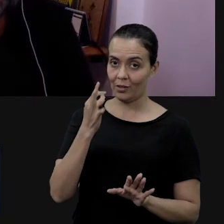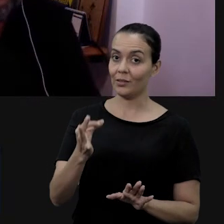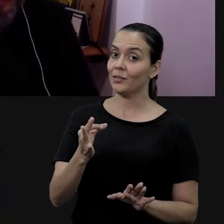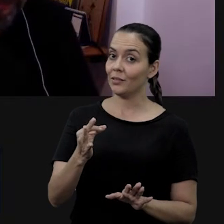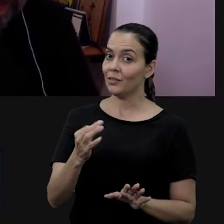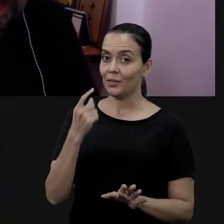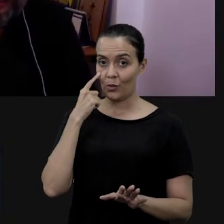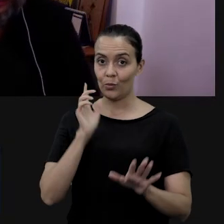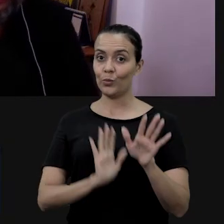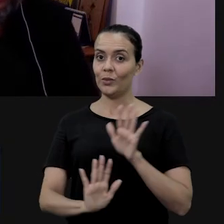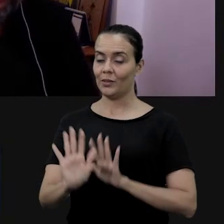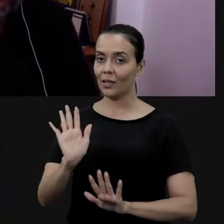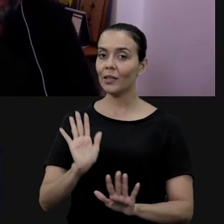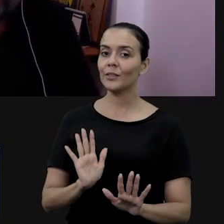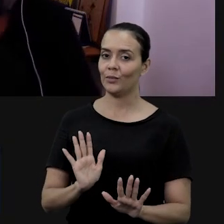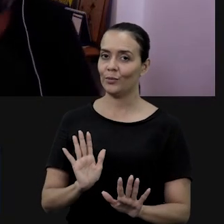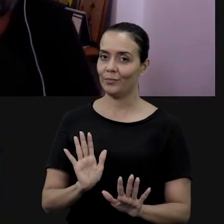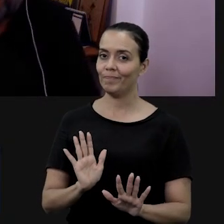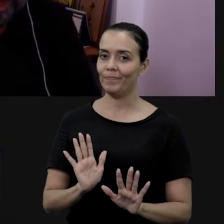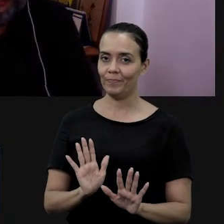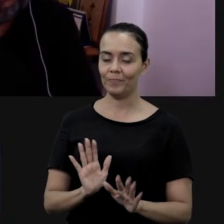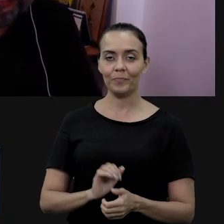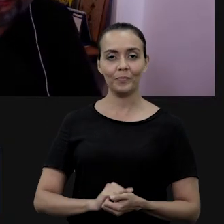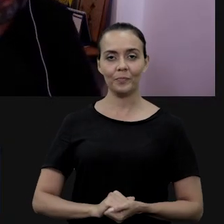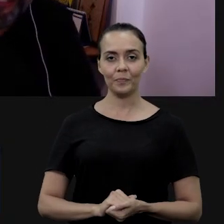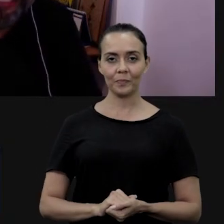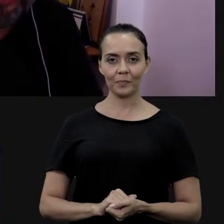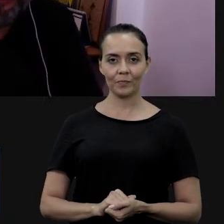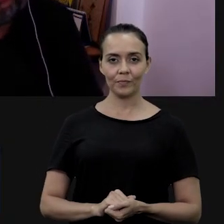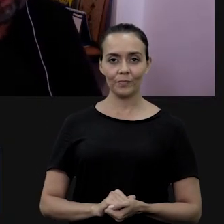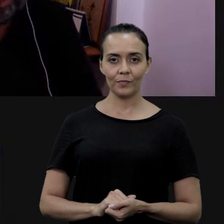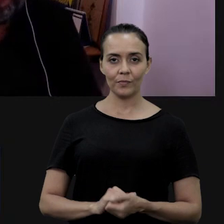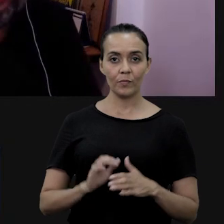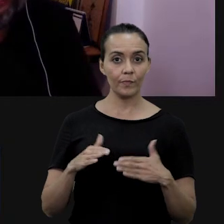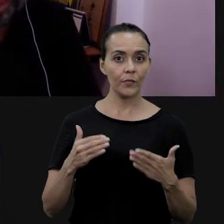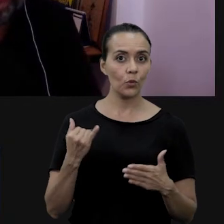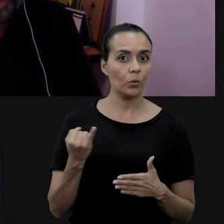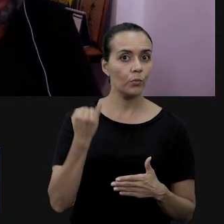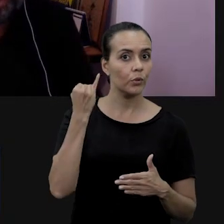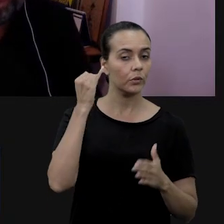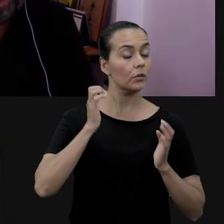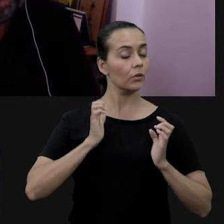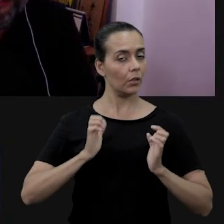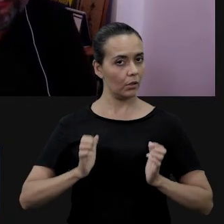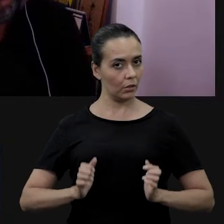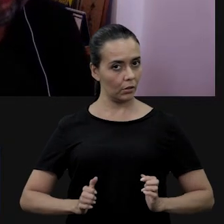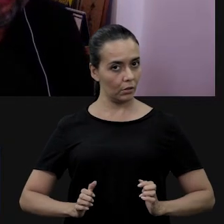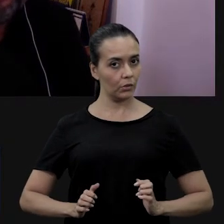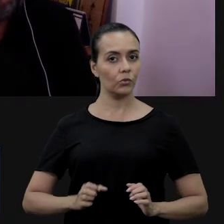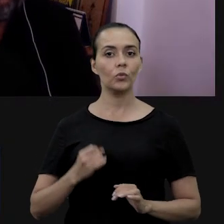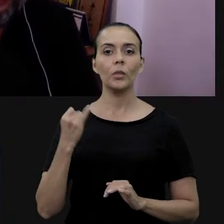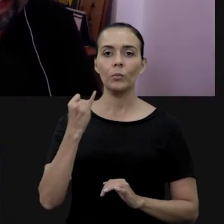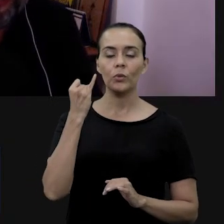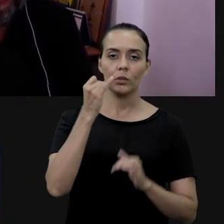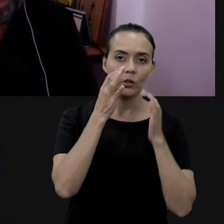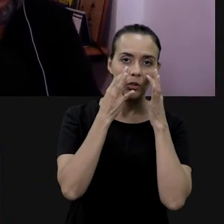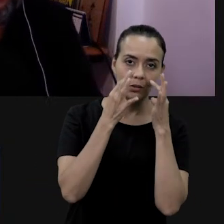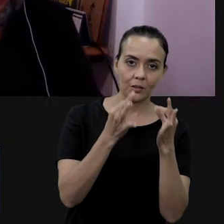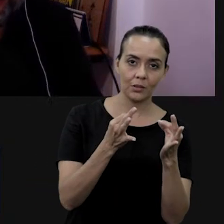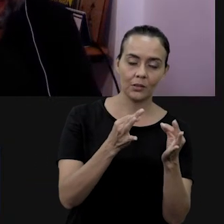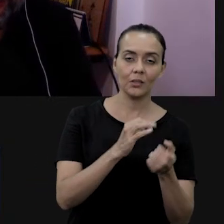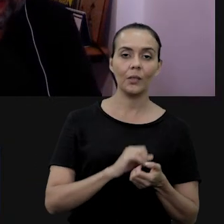dar um vacilo num outro lado, que não é o lado técnico, né? Então é importante ter essa ética, é importante